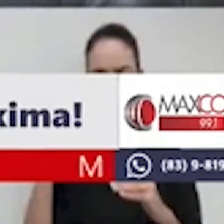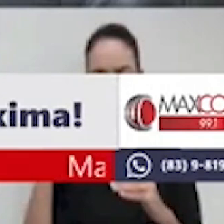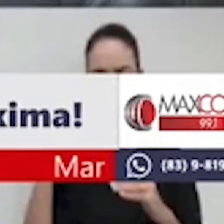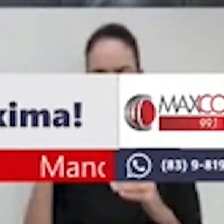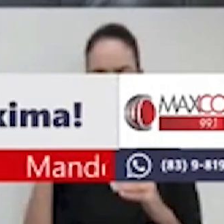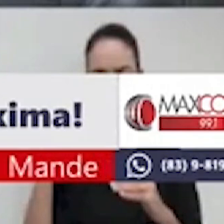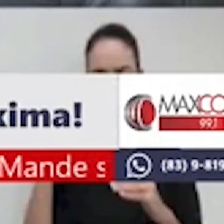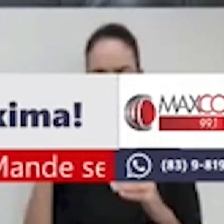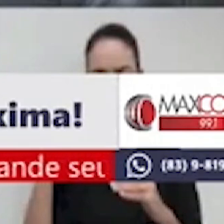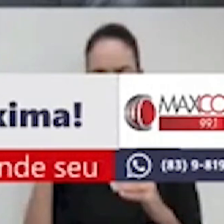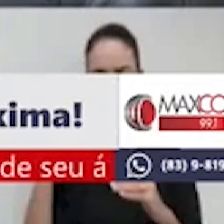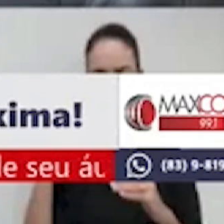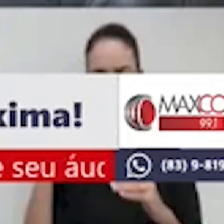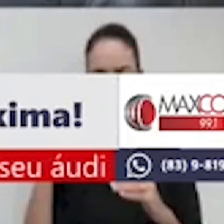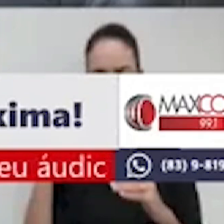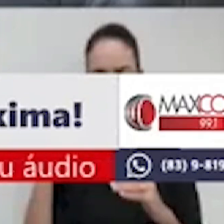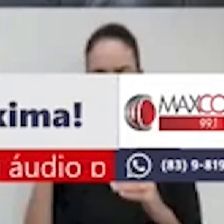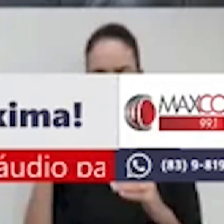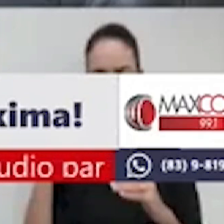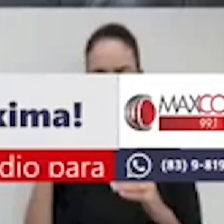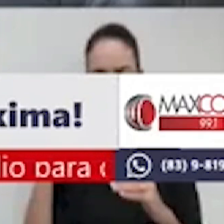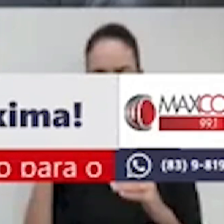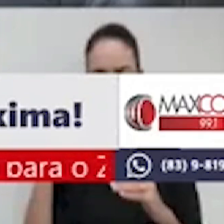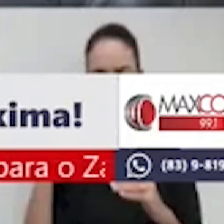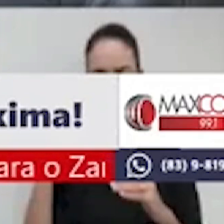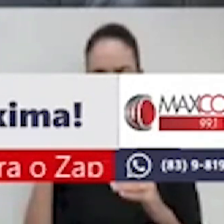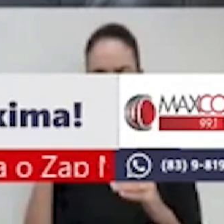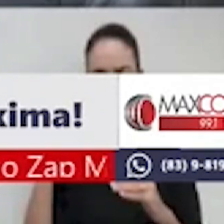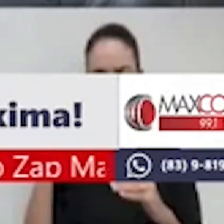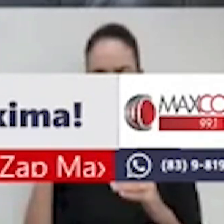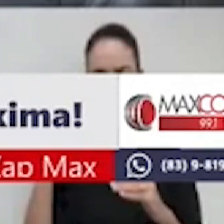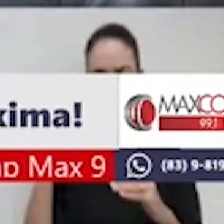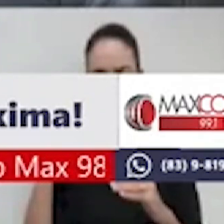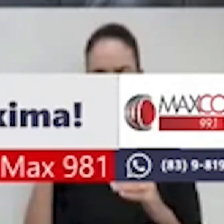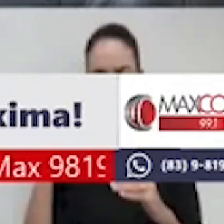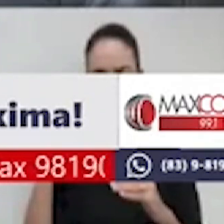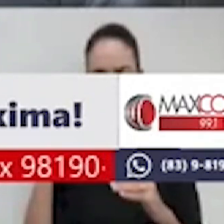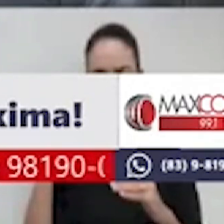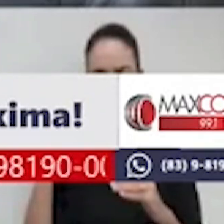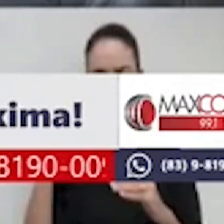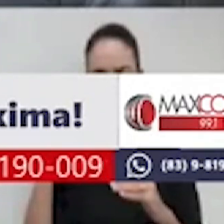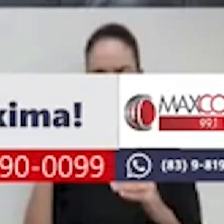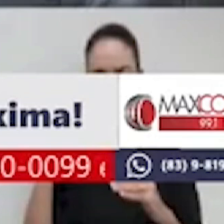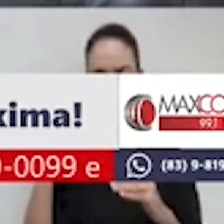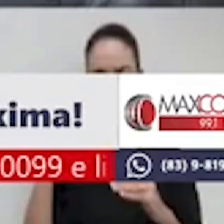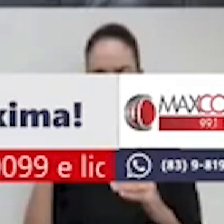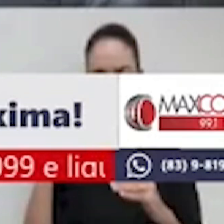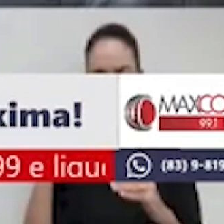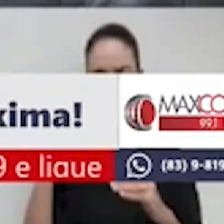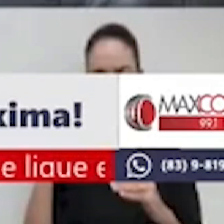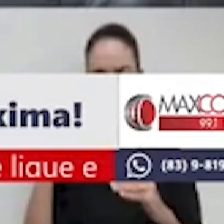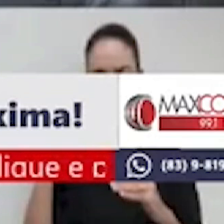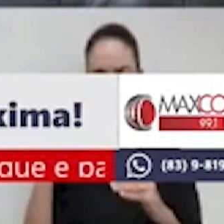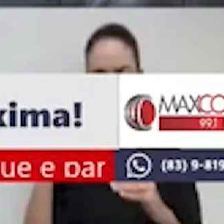porque já estão eu vou lhe mostrar ainda eu só tenho três meses como presidente da Câmara eu vou te mostrar